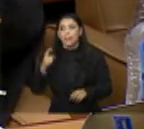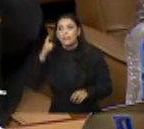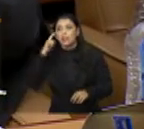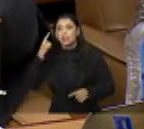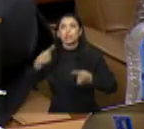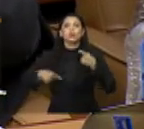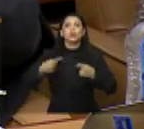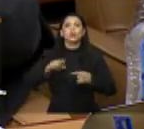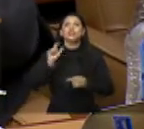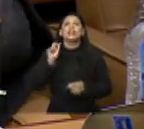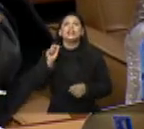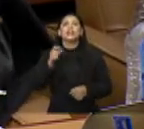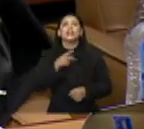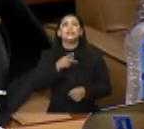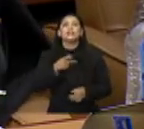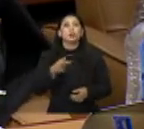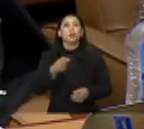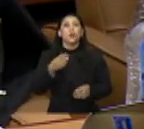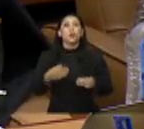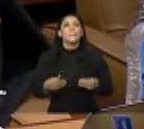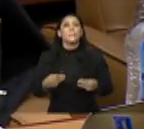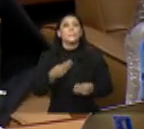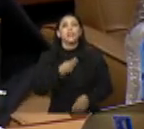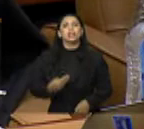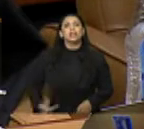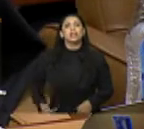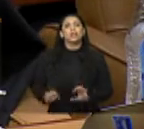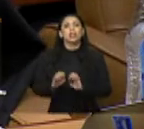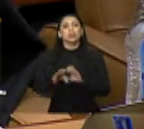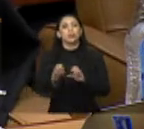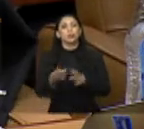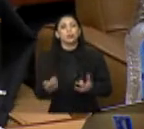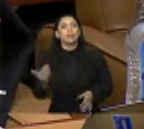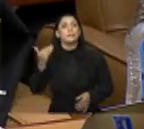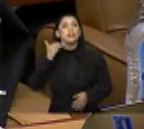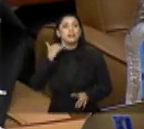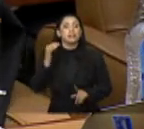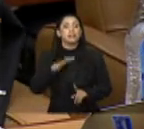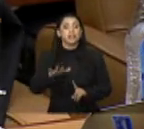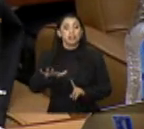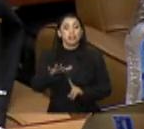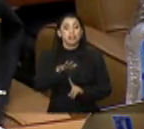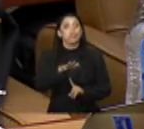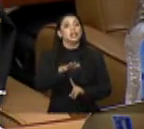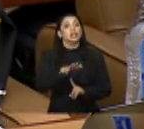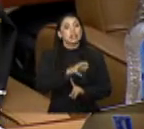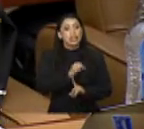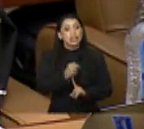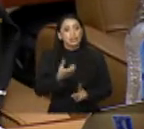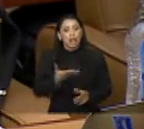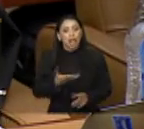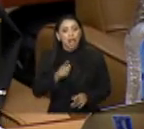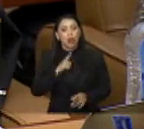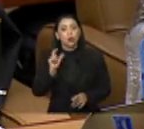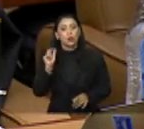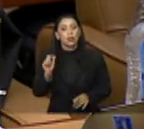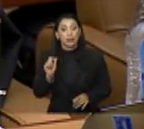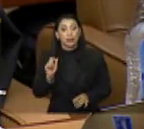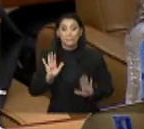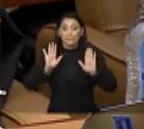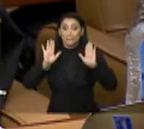Economia quem vai ser o presidente do Banco Central quem vai ser o presidente do BNDES e São Carlos muito importante ninguém discute